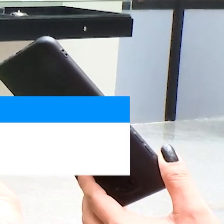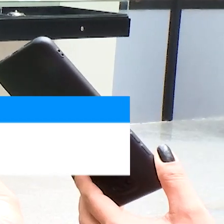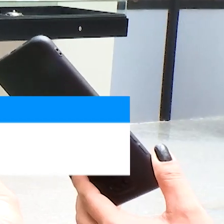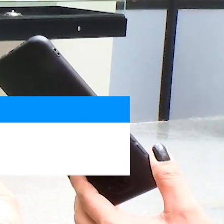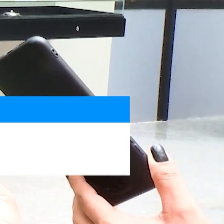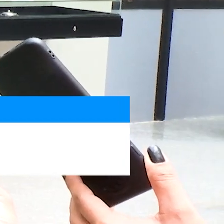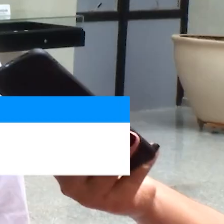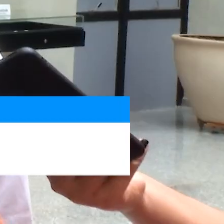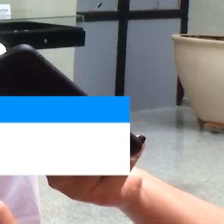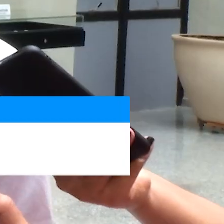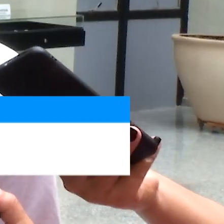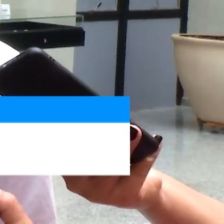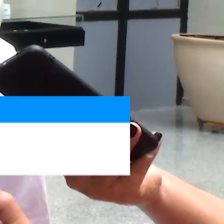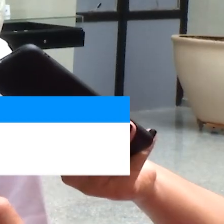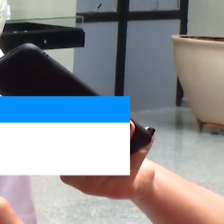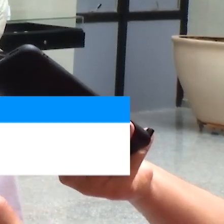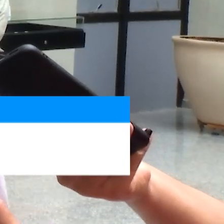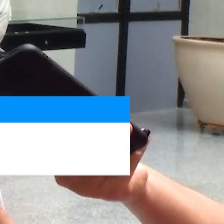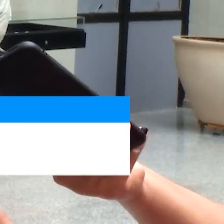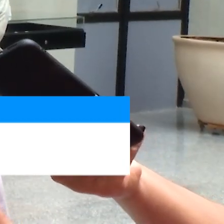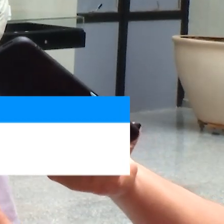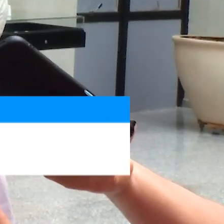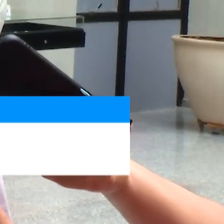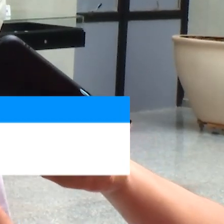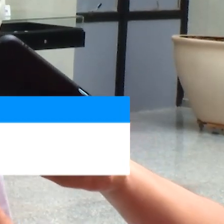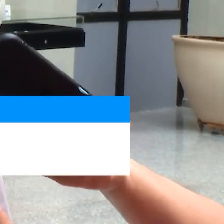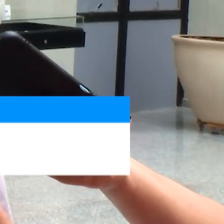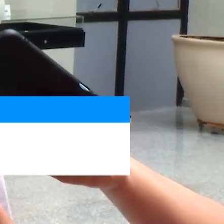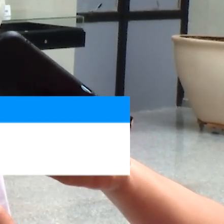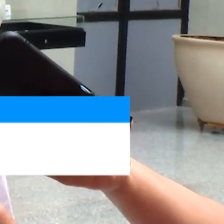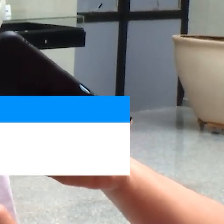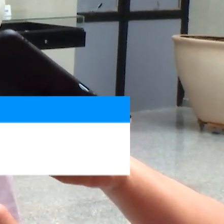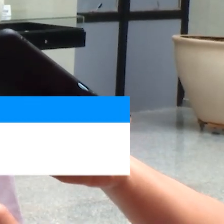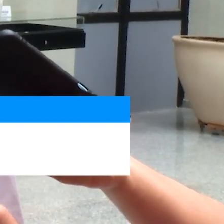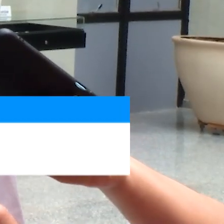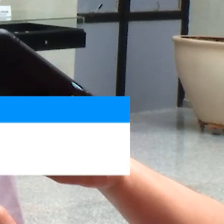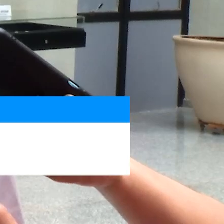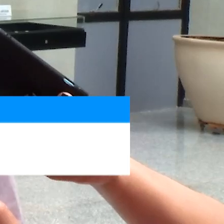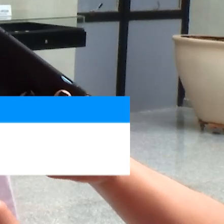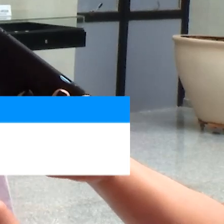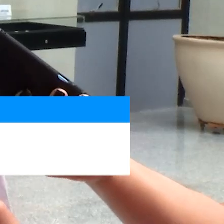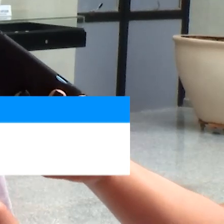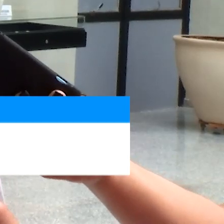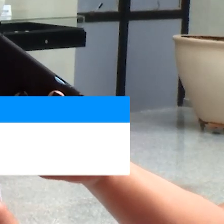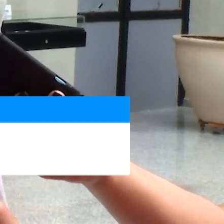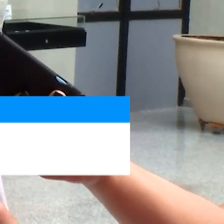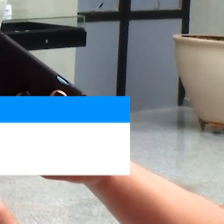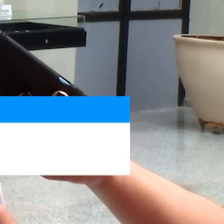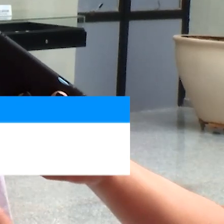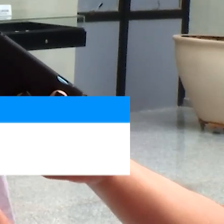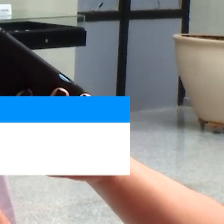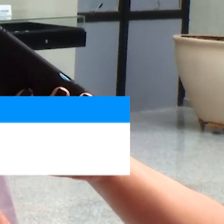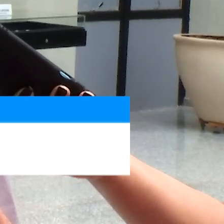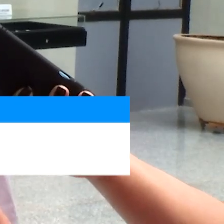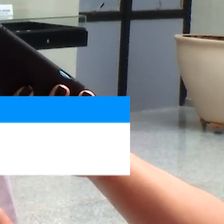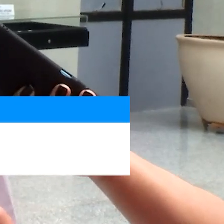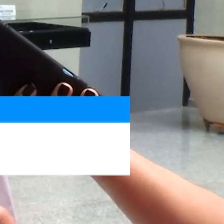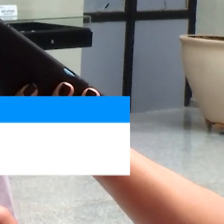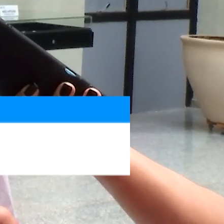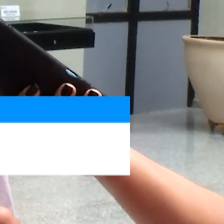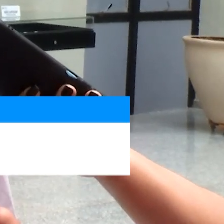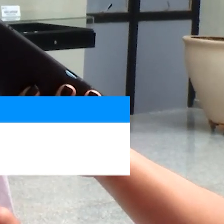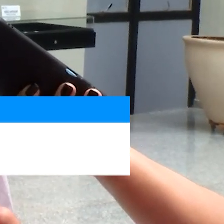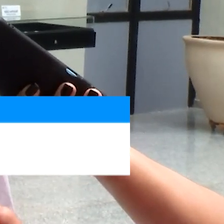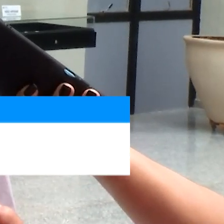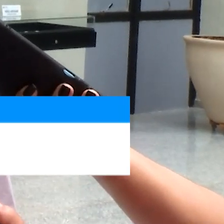importante para todos nós. Espero aprender tudo sobre a política, aprender um pouco mais desse lado da política e possa despertar esse